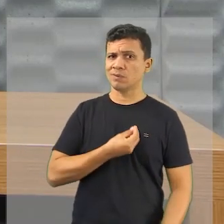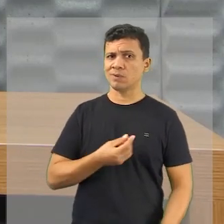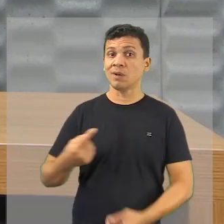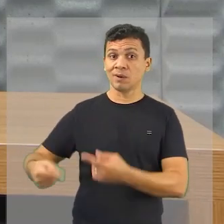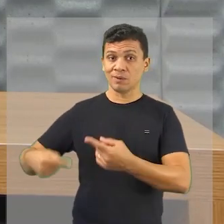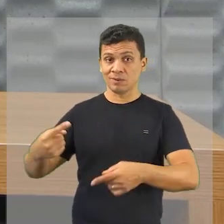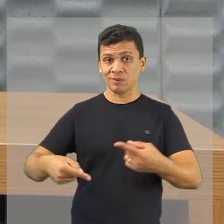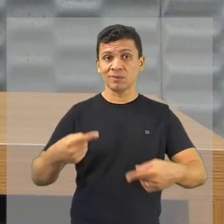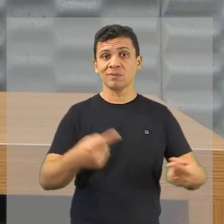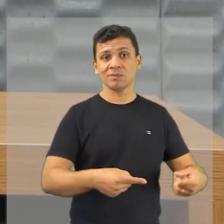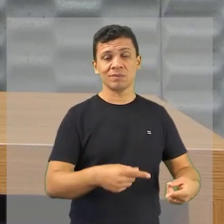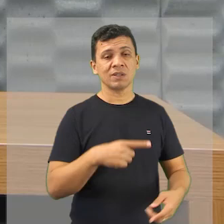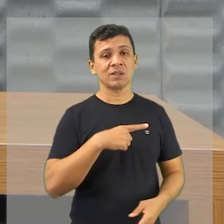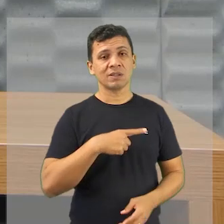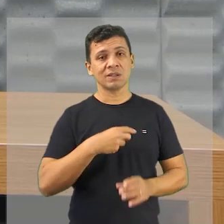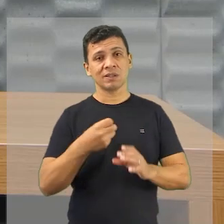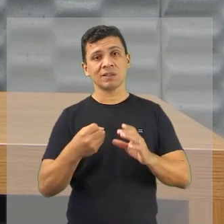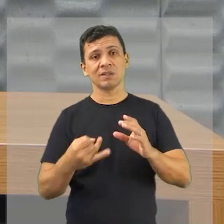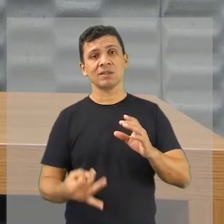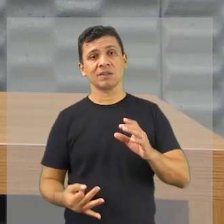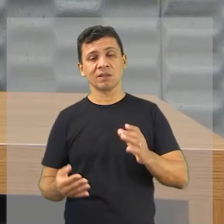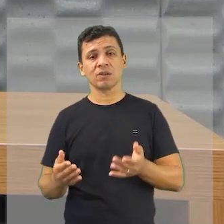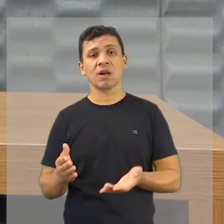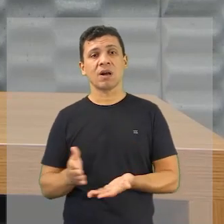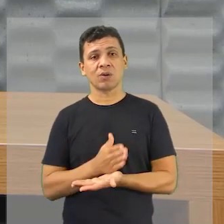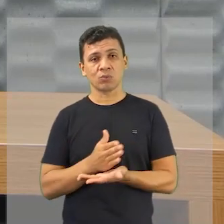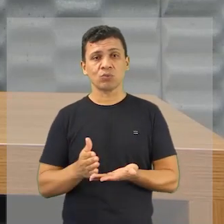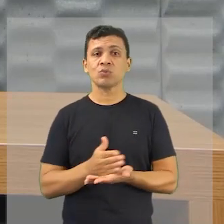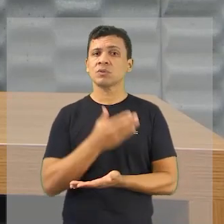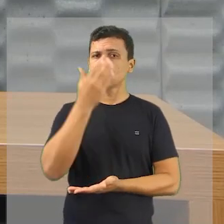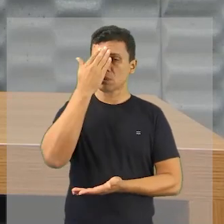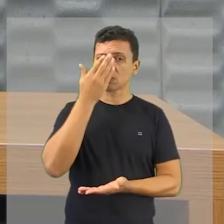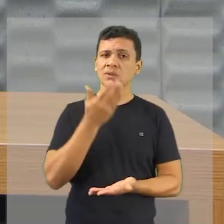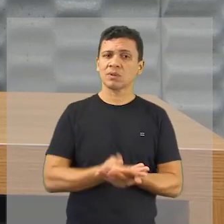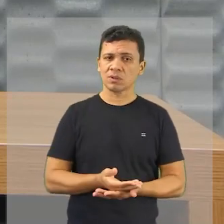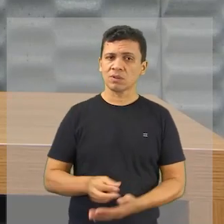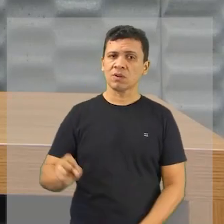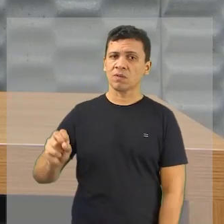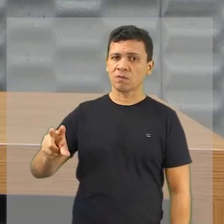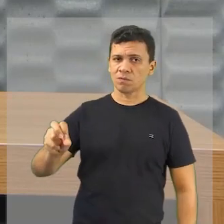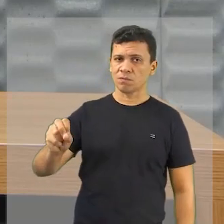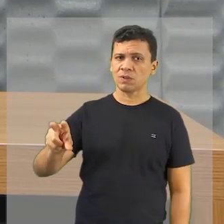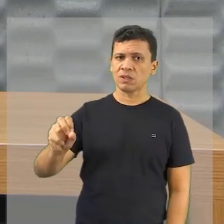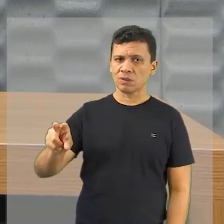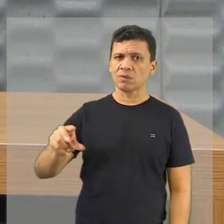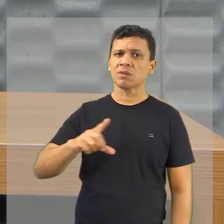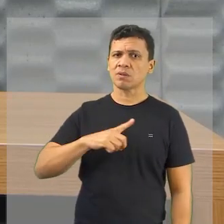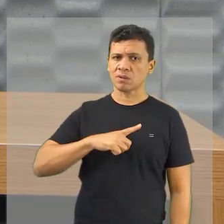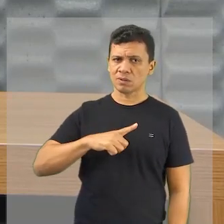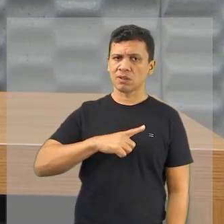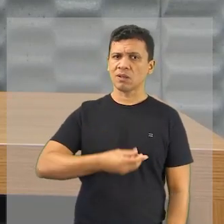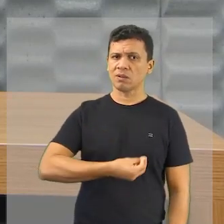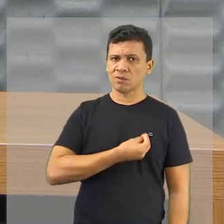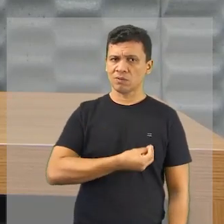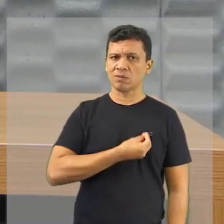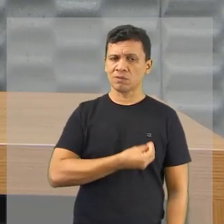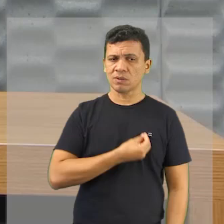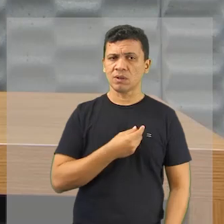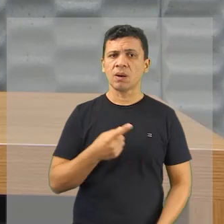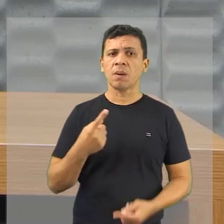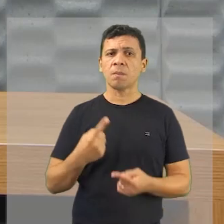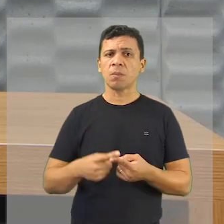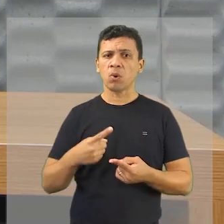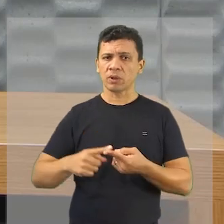né? Existem características que defendem eles poderem ser considerados como serem considerados seres vivos por ter